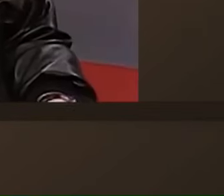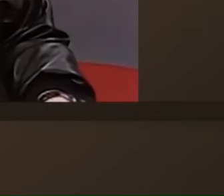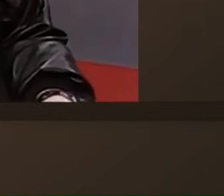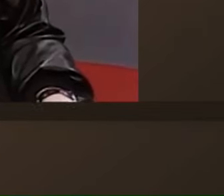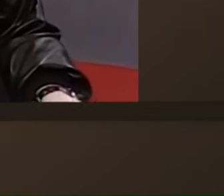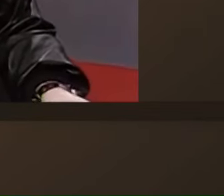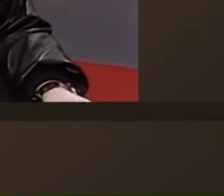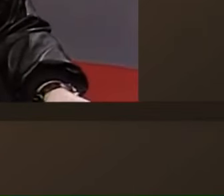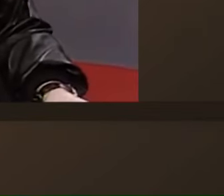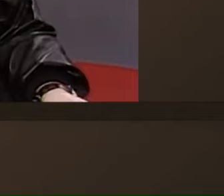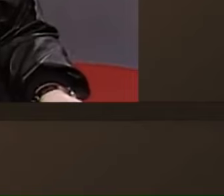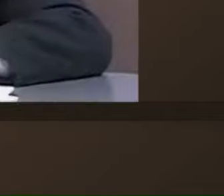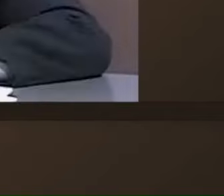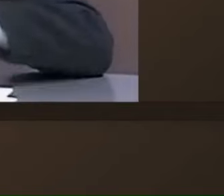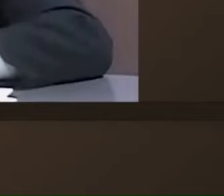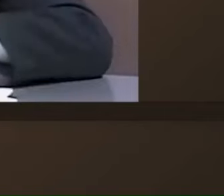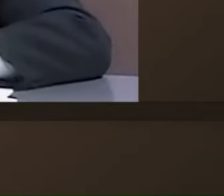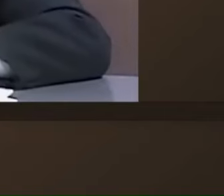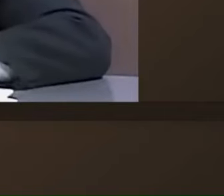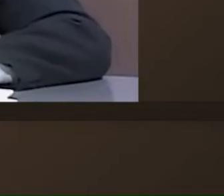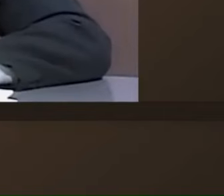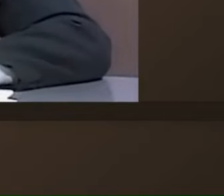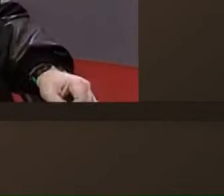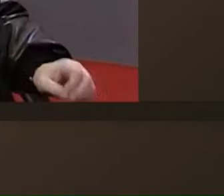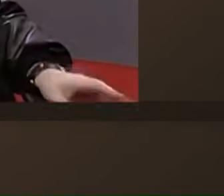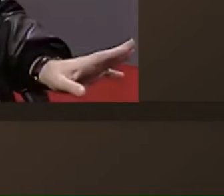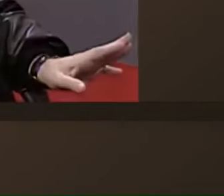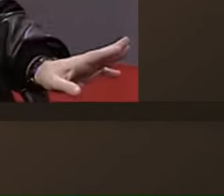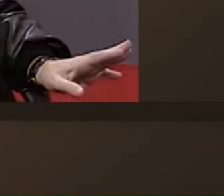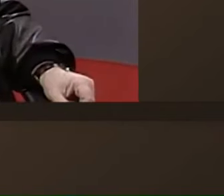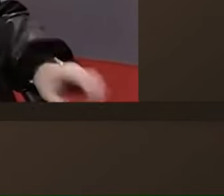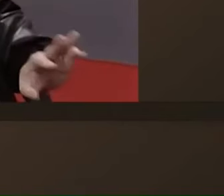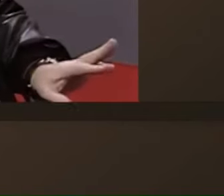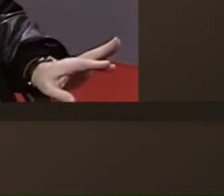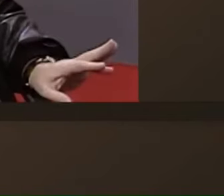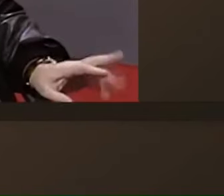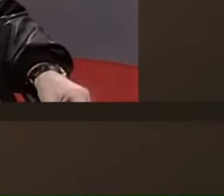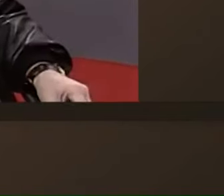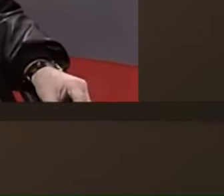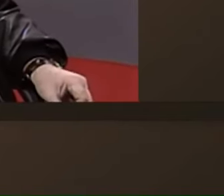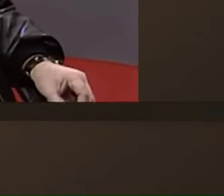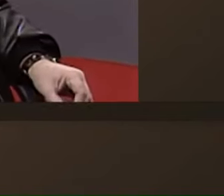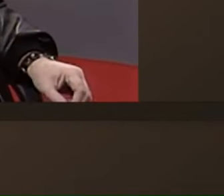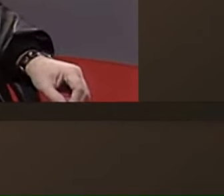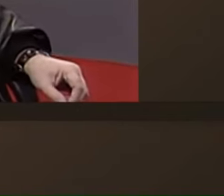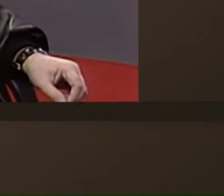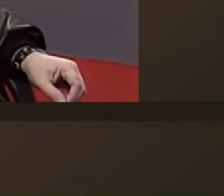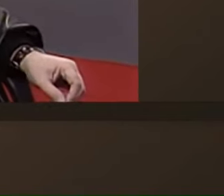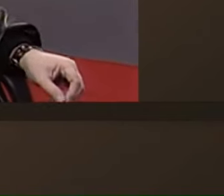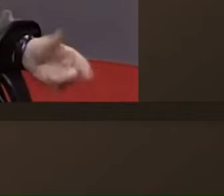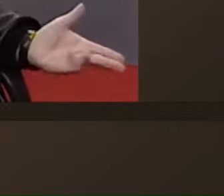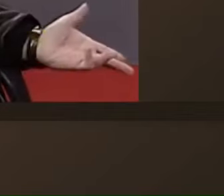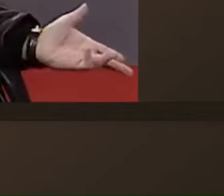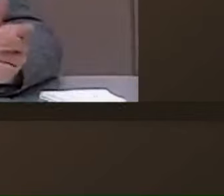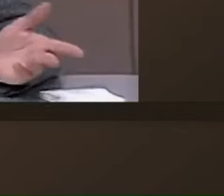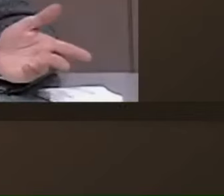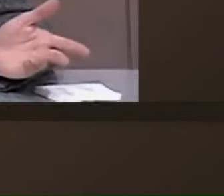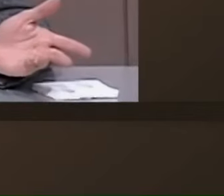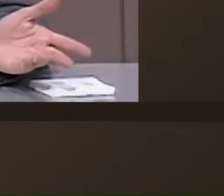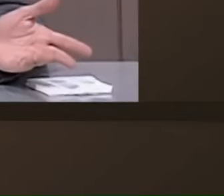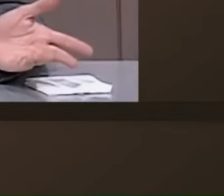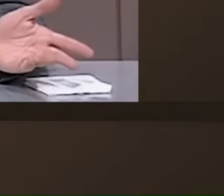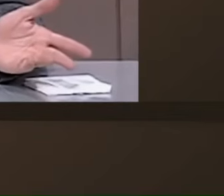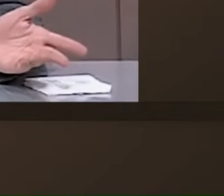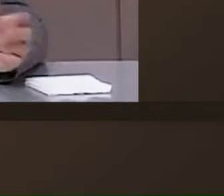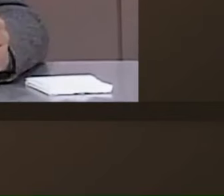é basicamente cruel? Tem que ser cruel? Não, tem que ser irreverente. Tem que ser cruel do contra. Não. Hein? Tem que ser do contra, senão não tem graça. É, não existe humor a